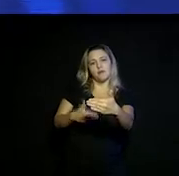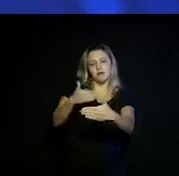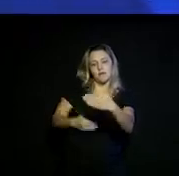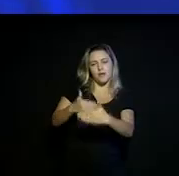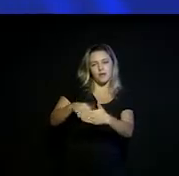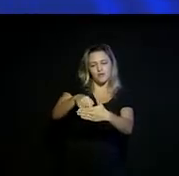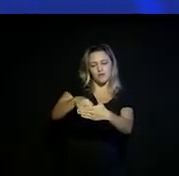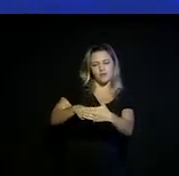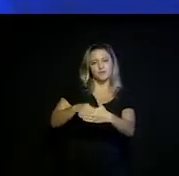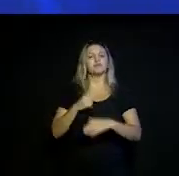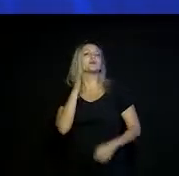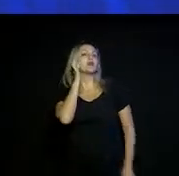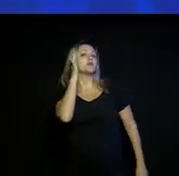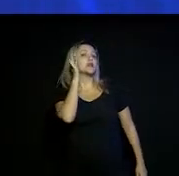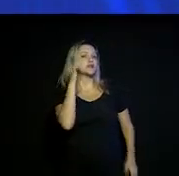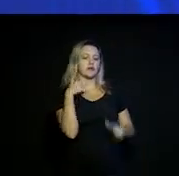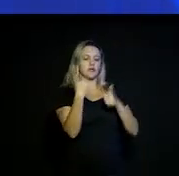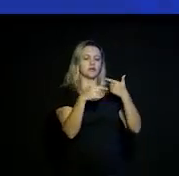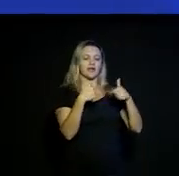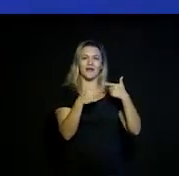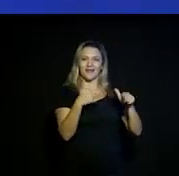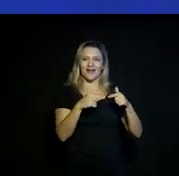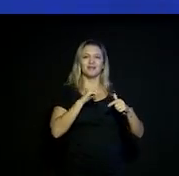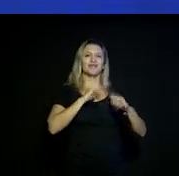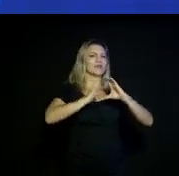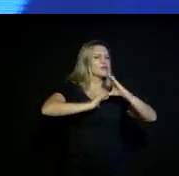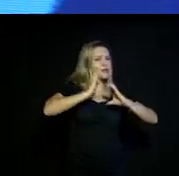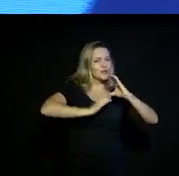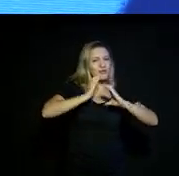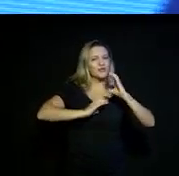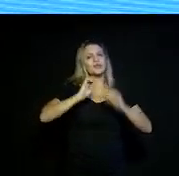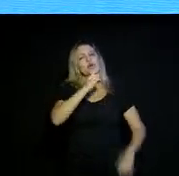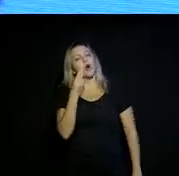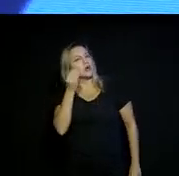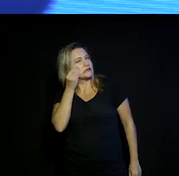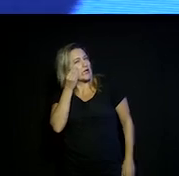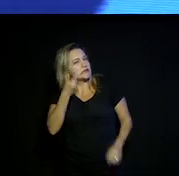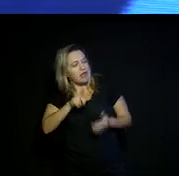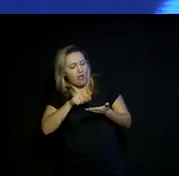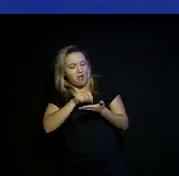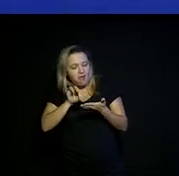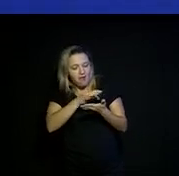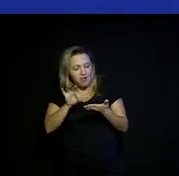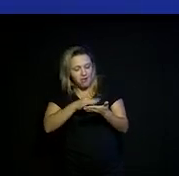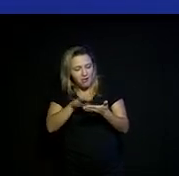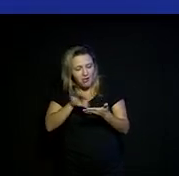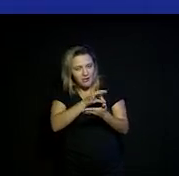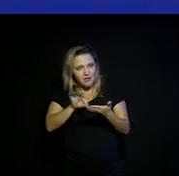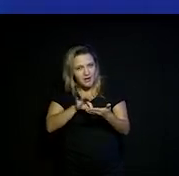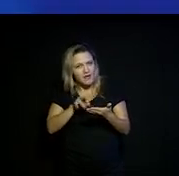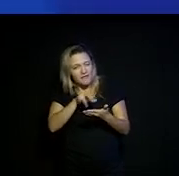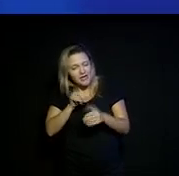Imaginem vocês aquele emprego que tem um concurso ou algum tipo de teste para ser